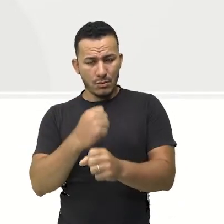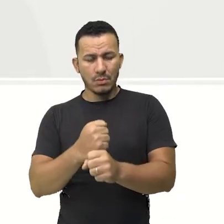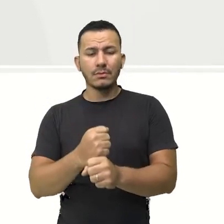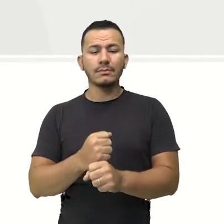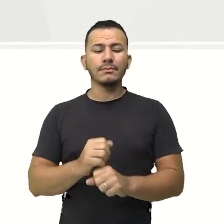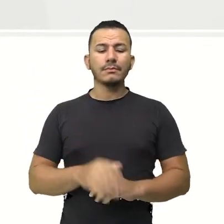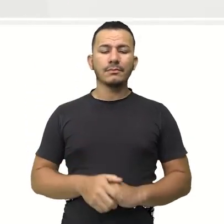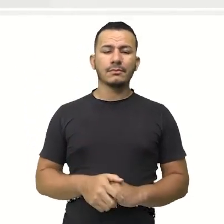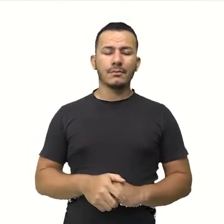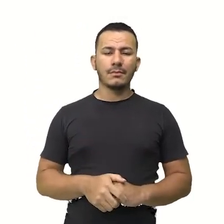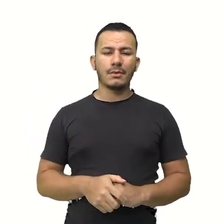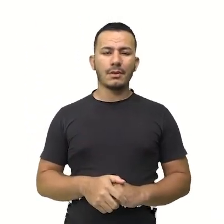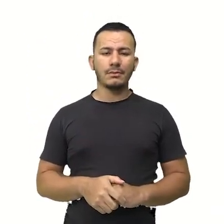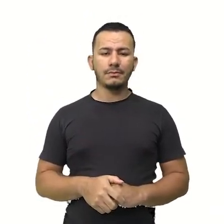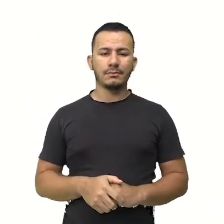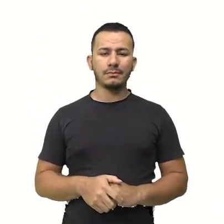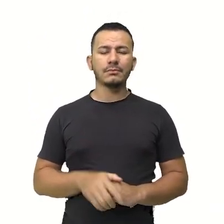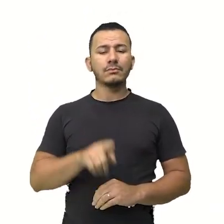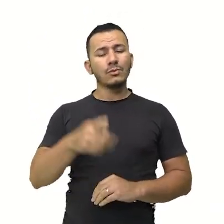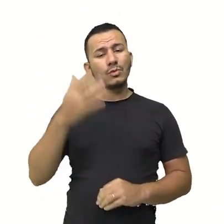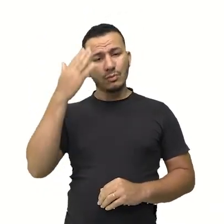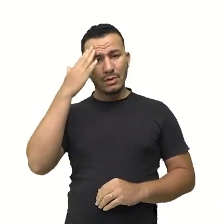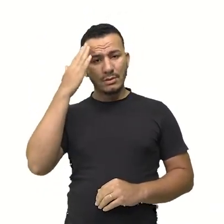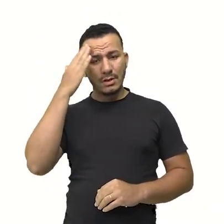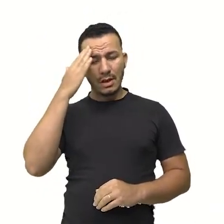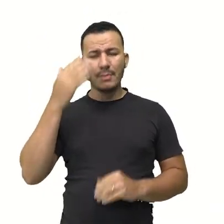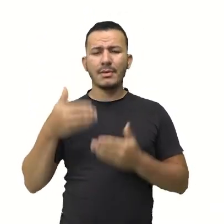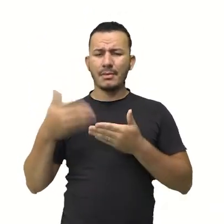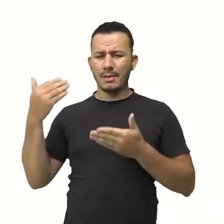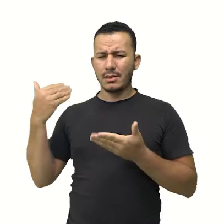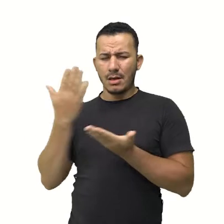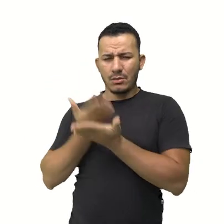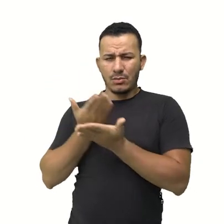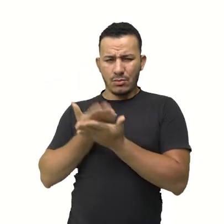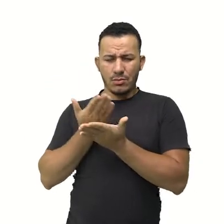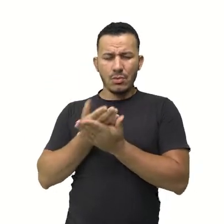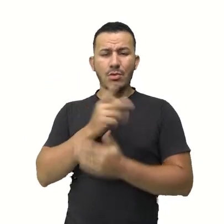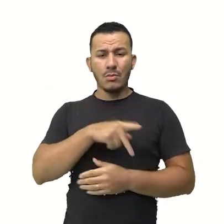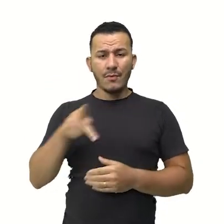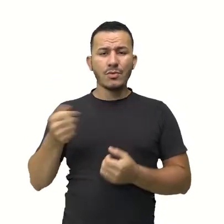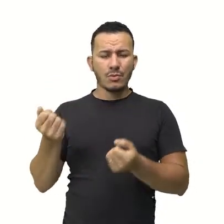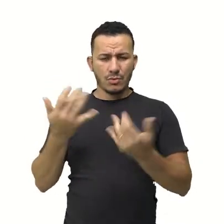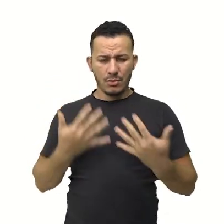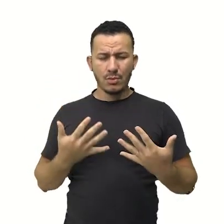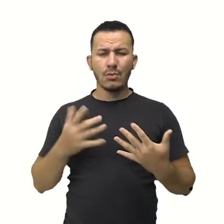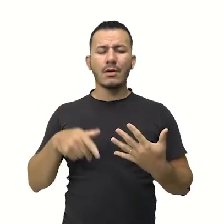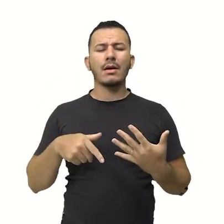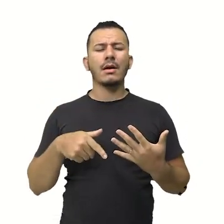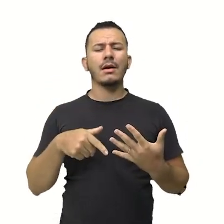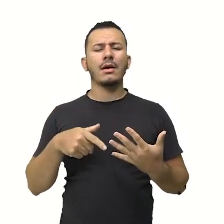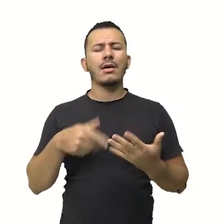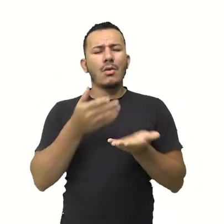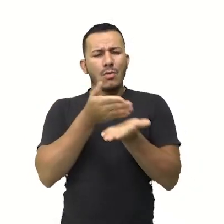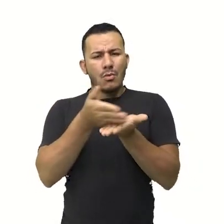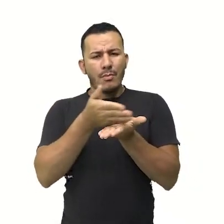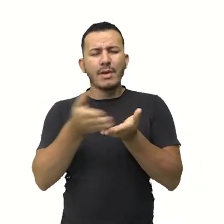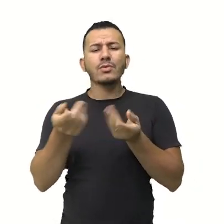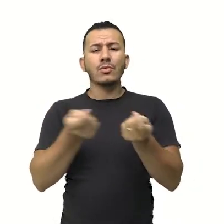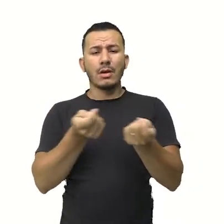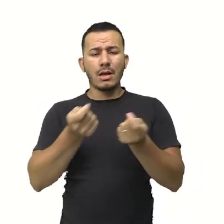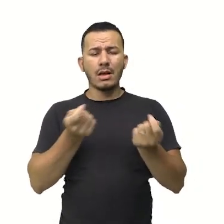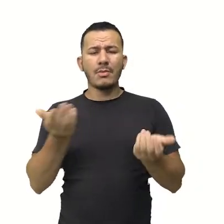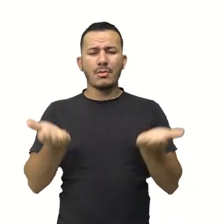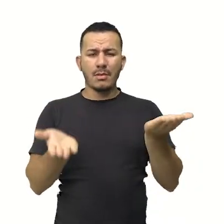agora, ó, você já aprendeu aí na aula anterior com o professor Aldemir, né? Aprendeu os princípios aí de equilíbrio de